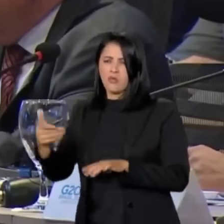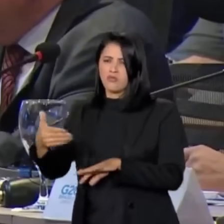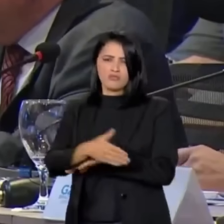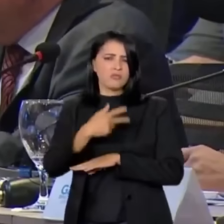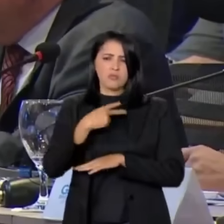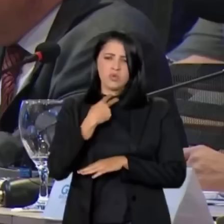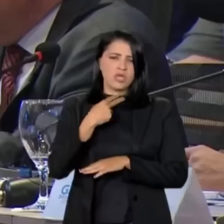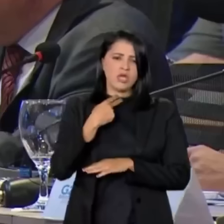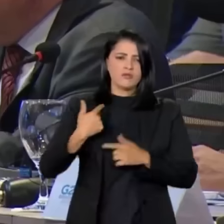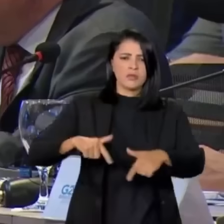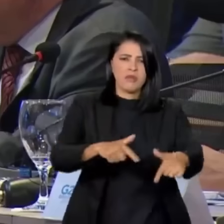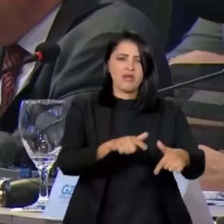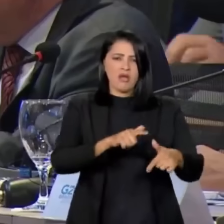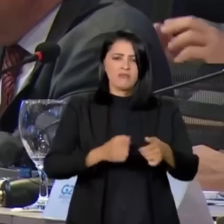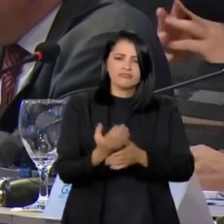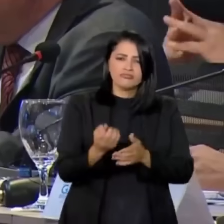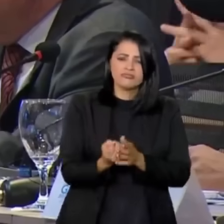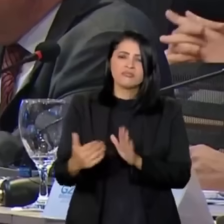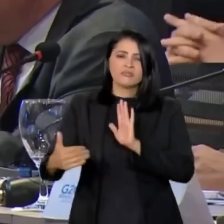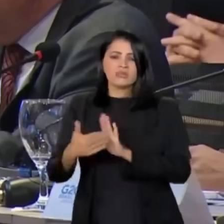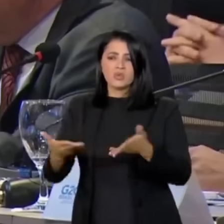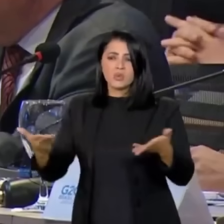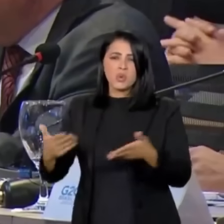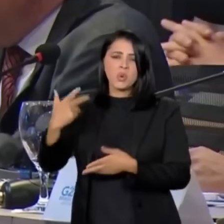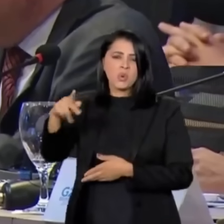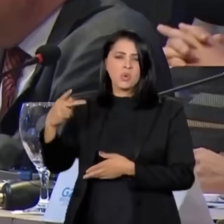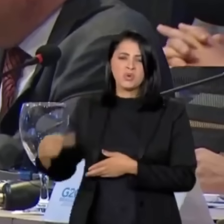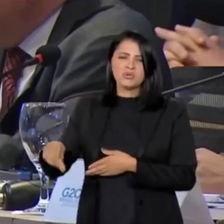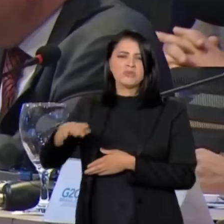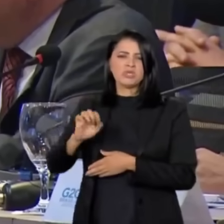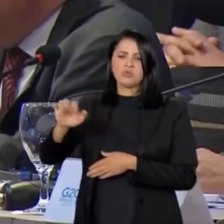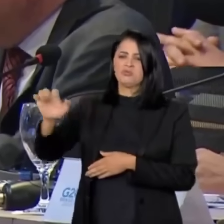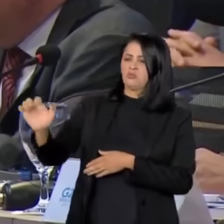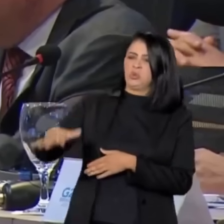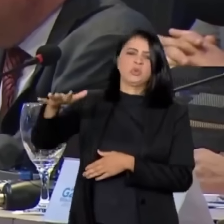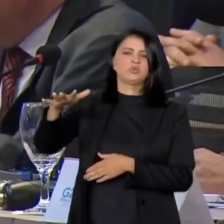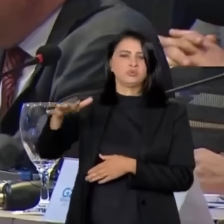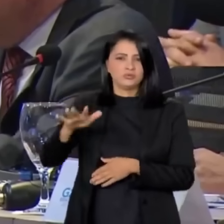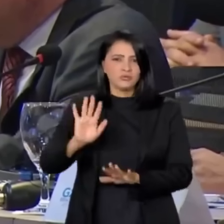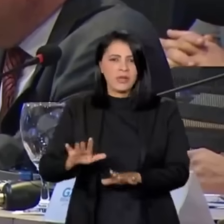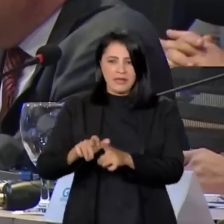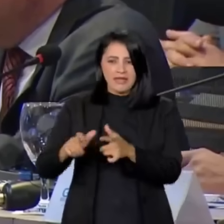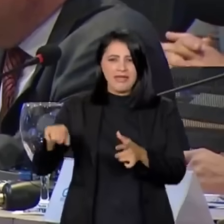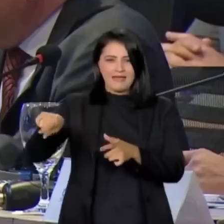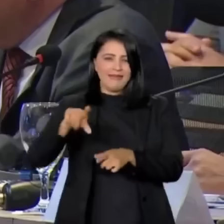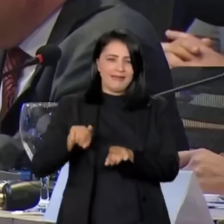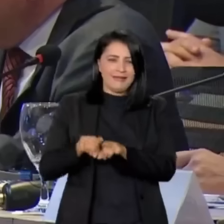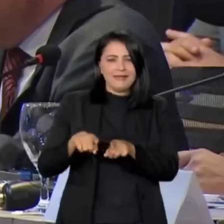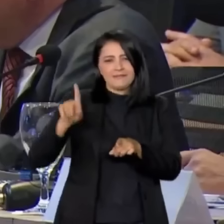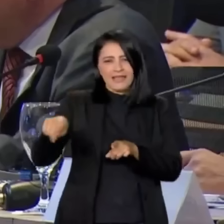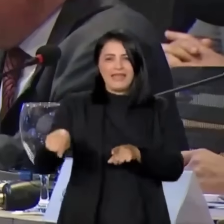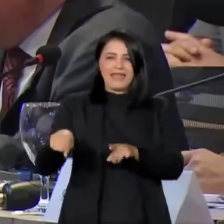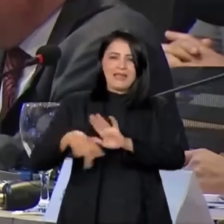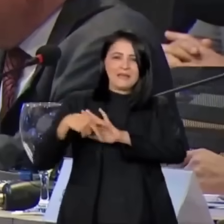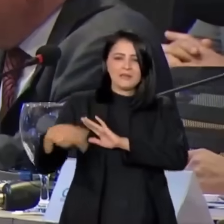consumo, ainda hoje são tidos como estorvo. Quando muito, tornaram-se objeto